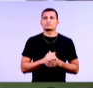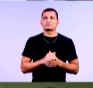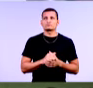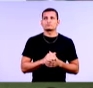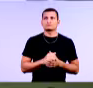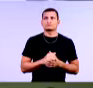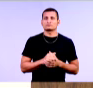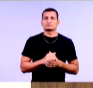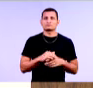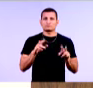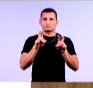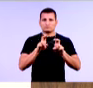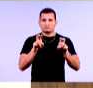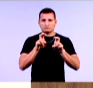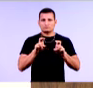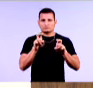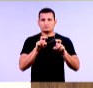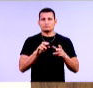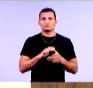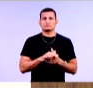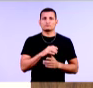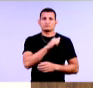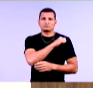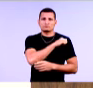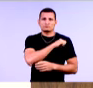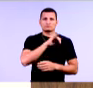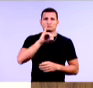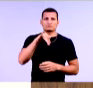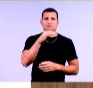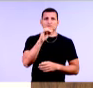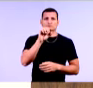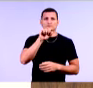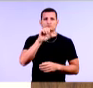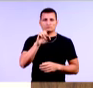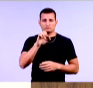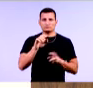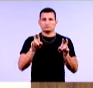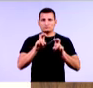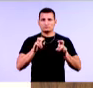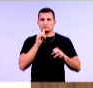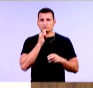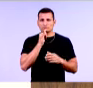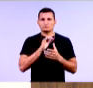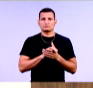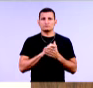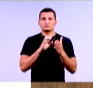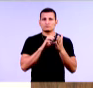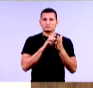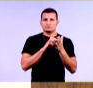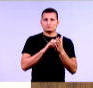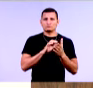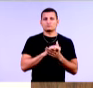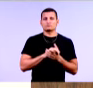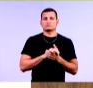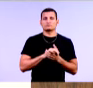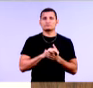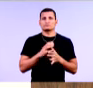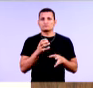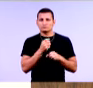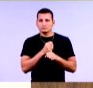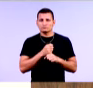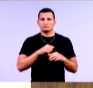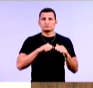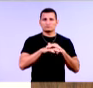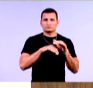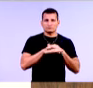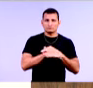por exemplo, o computador, né, ou alunos do Zé Isaac, o computador, por exemplo, característica, capacidade de processamento, capacidade de armazenamento,